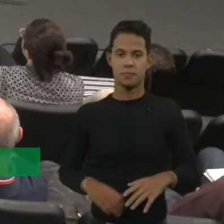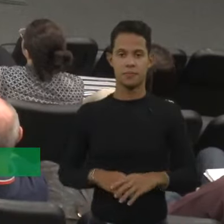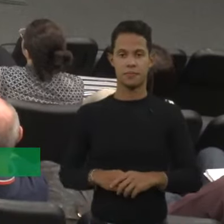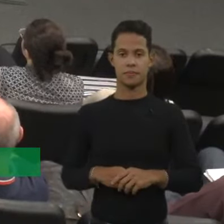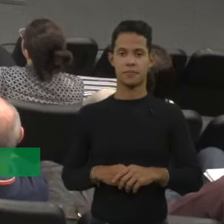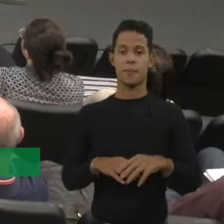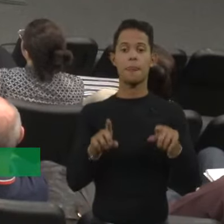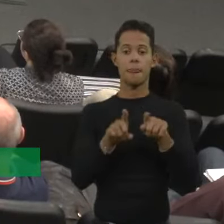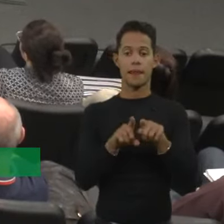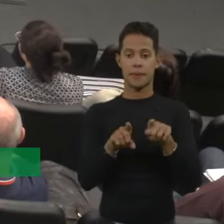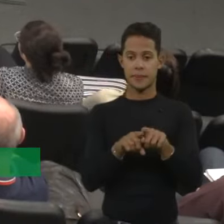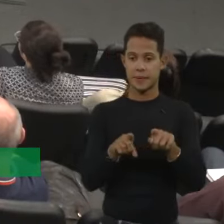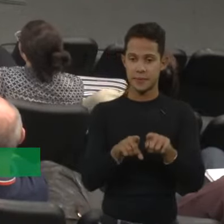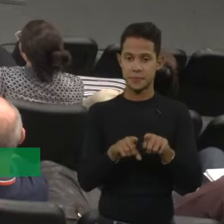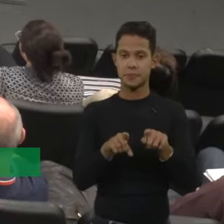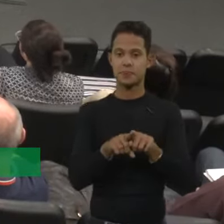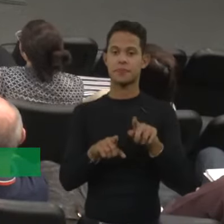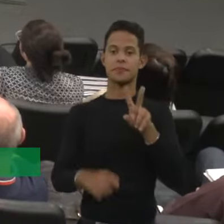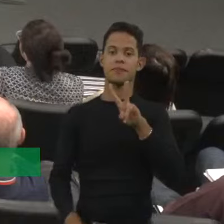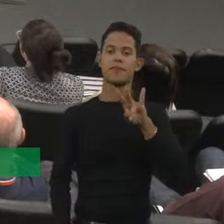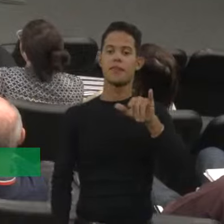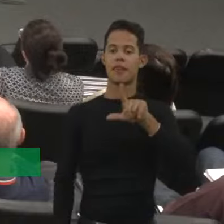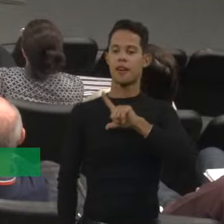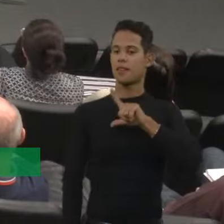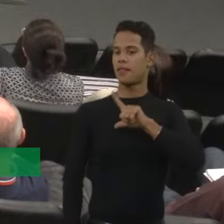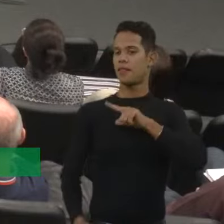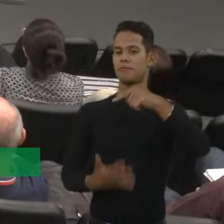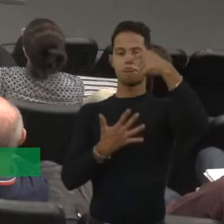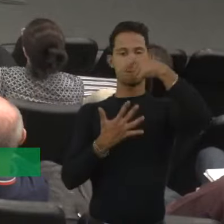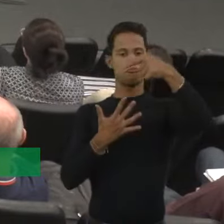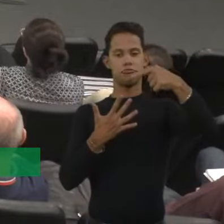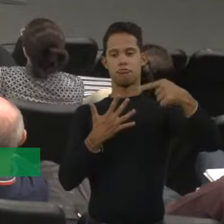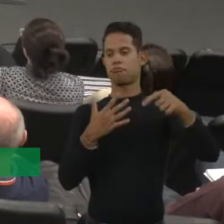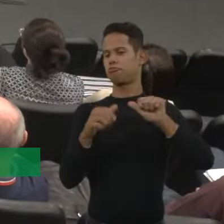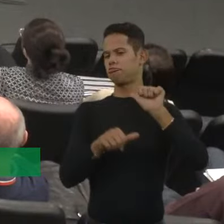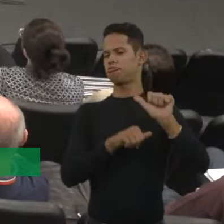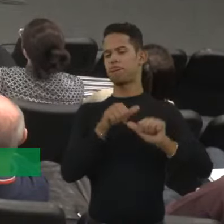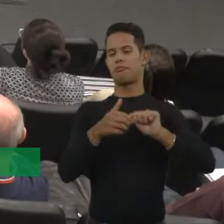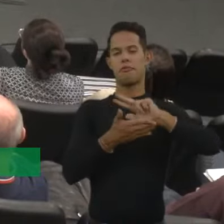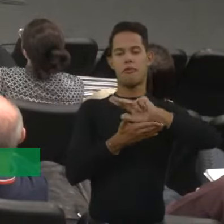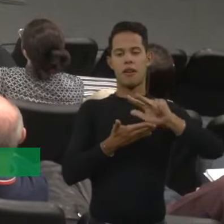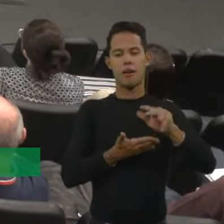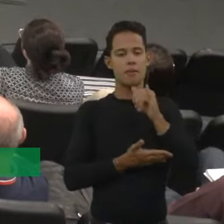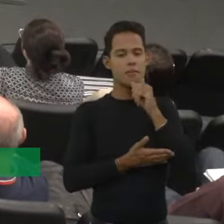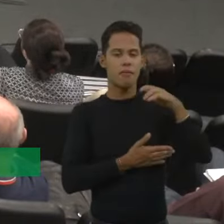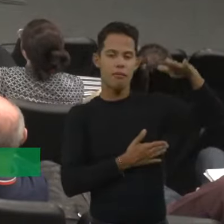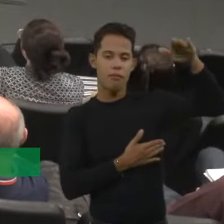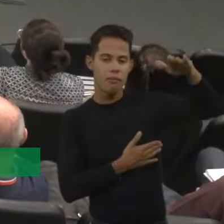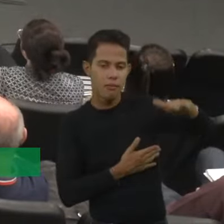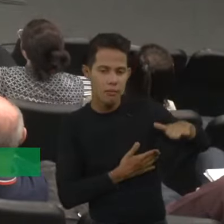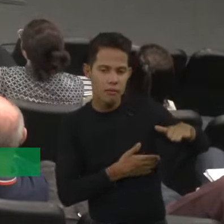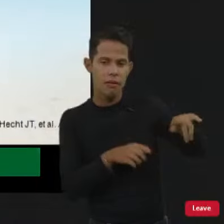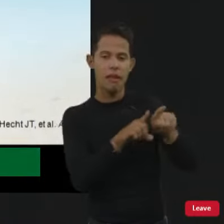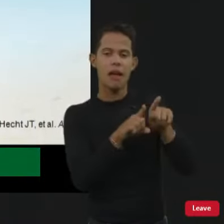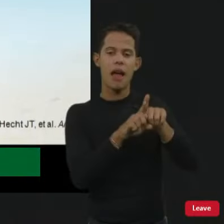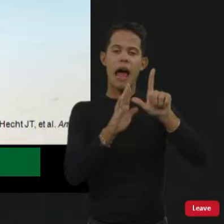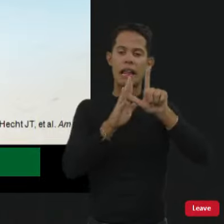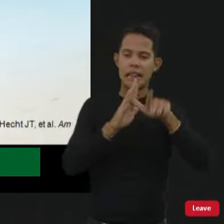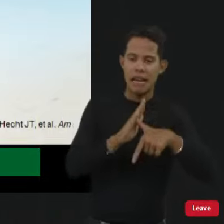Além disso, né, nós vamos ter todas essas outras alterações: baixa estatura, atraso na habilidade de aquisições